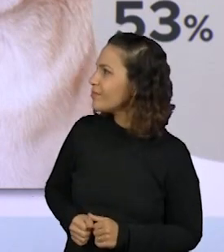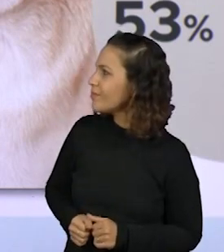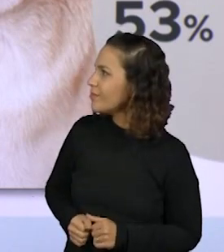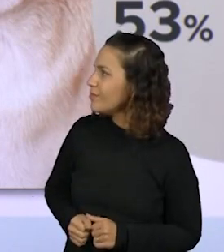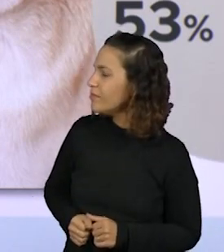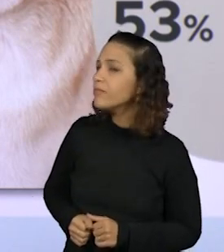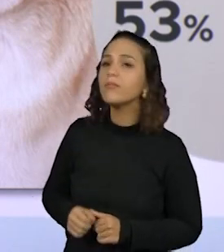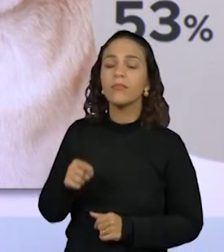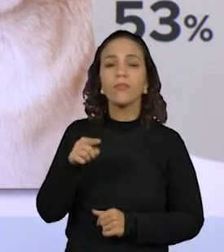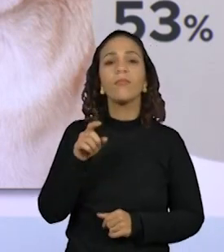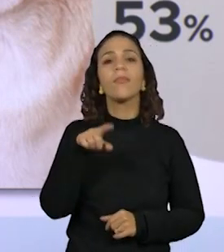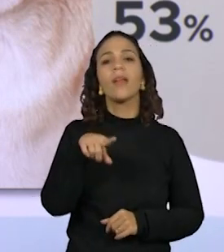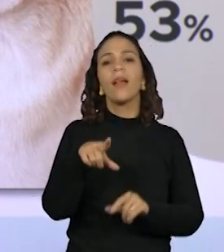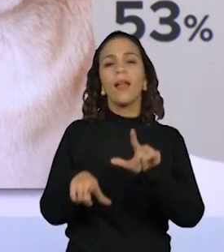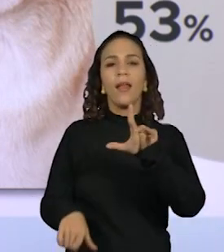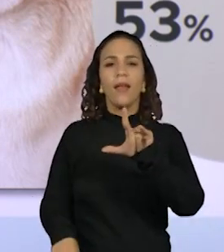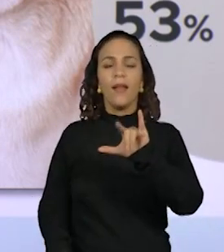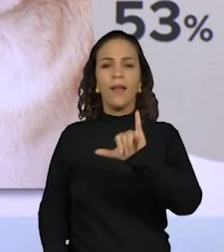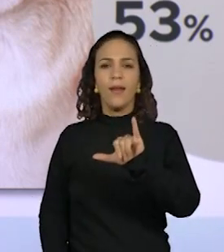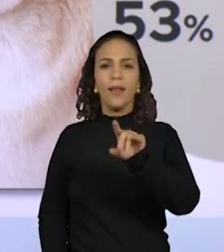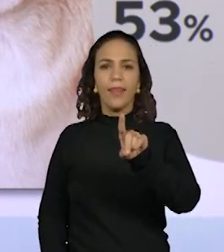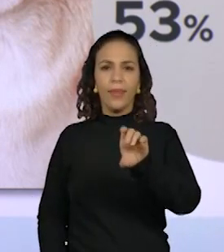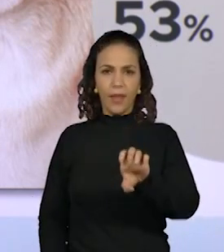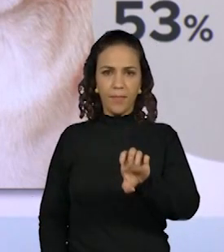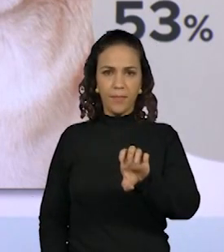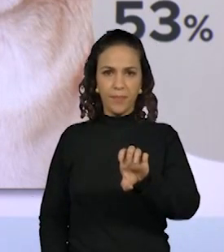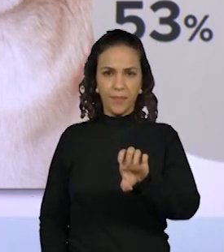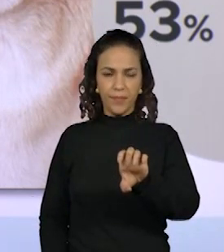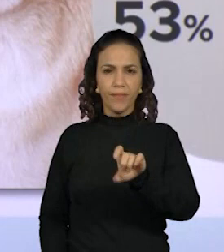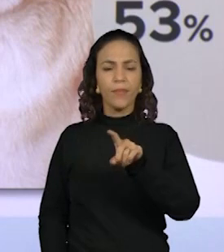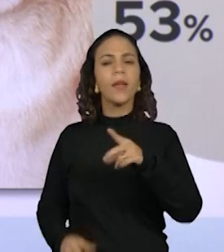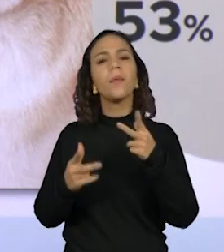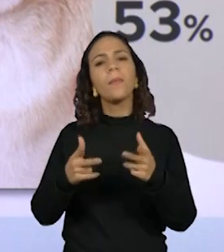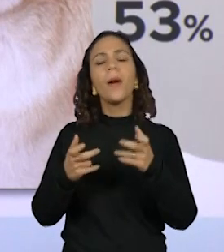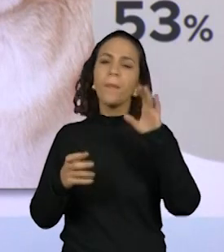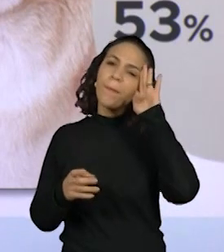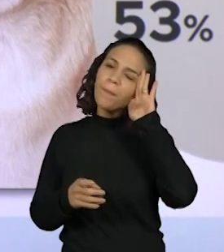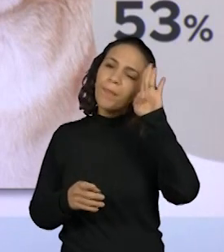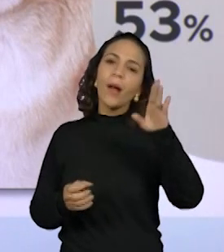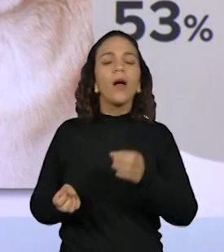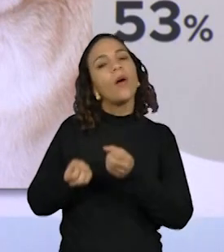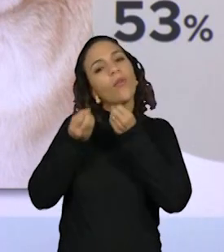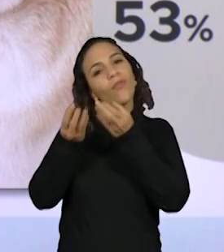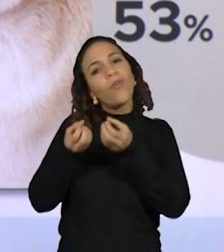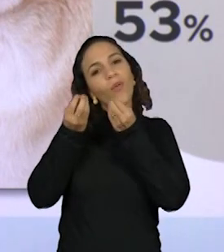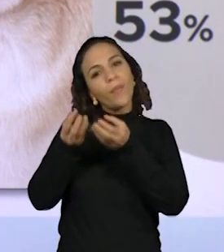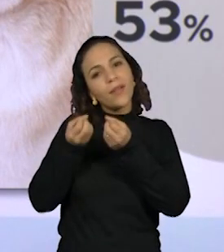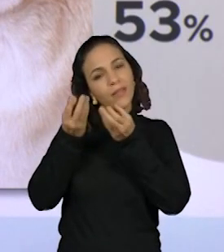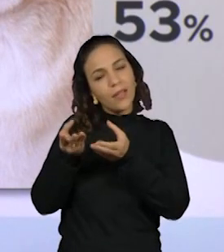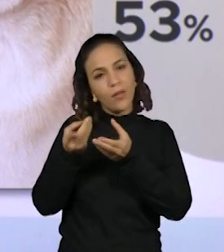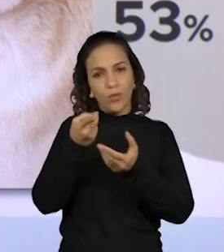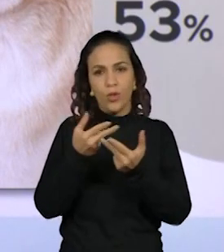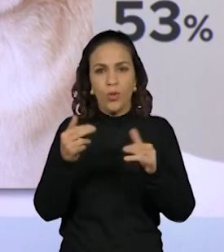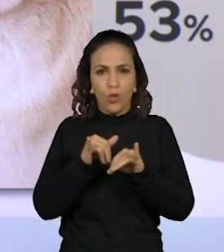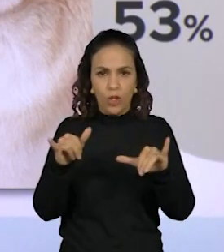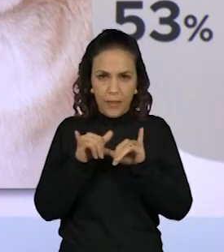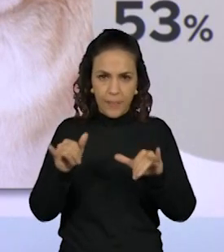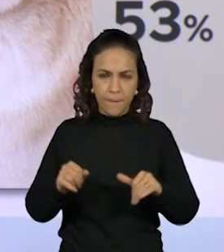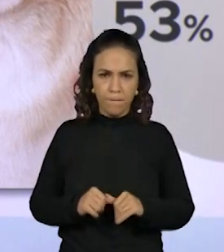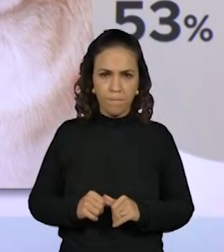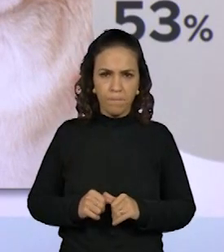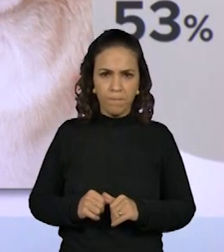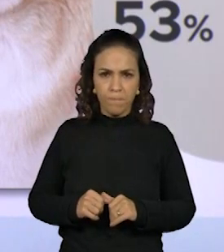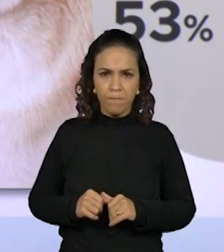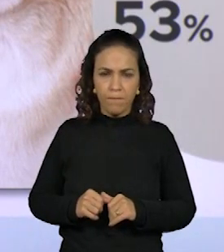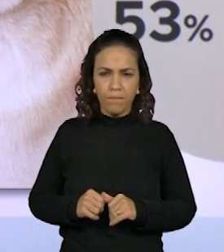de lead, a gente percebe as principais informações em uma notícia. O que que eu li? Sobre o que